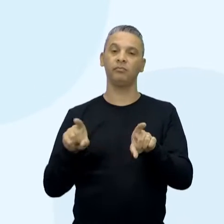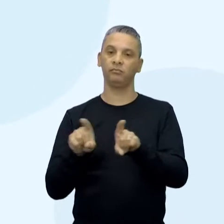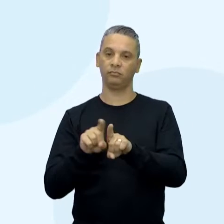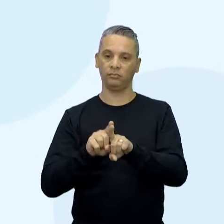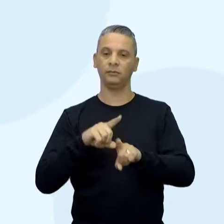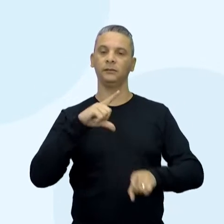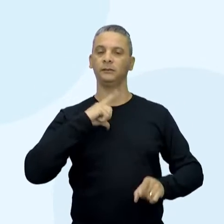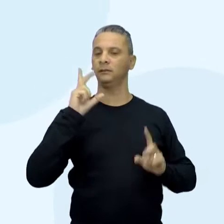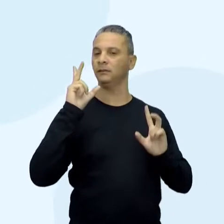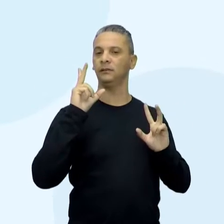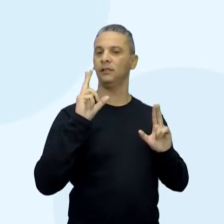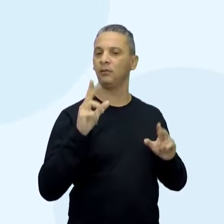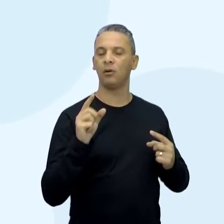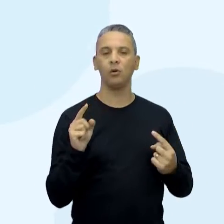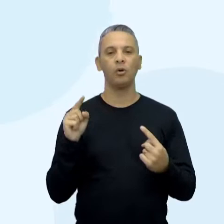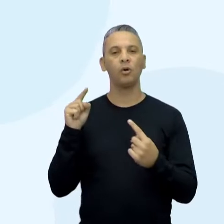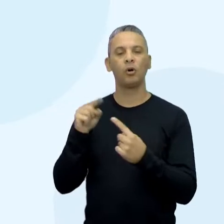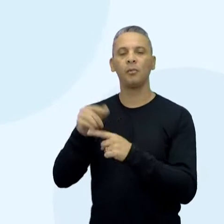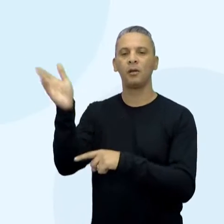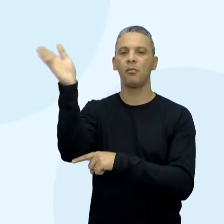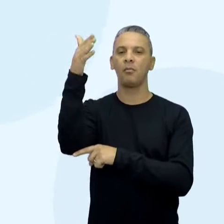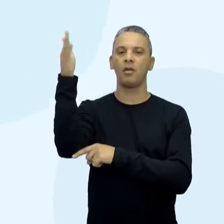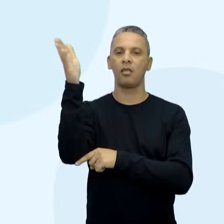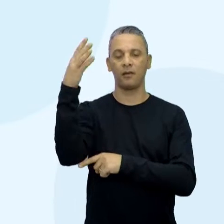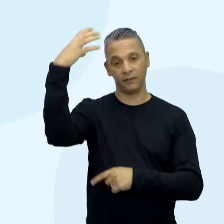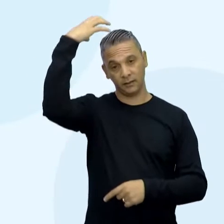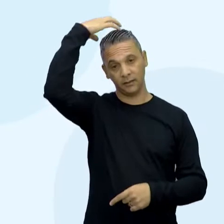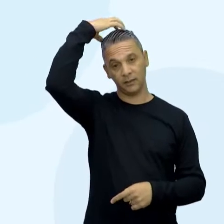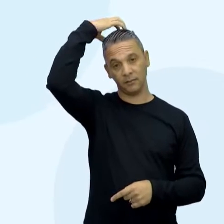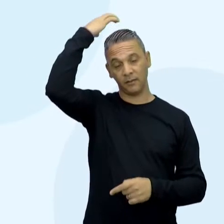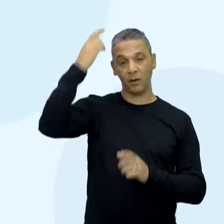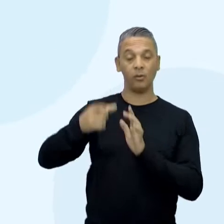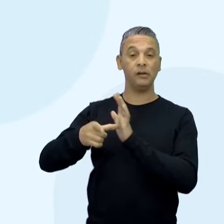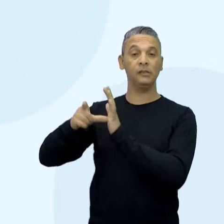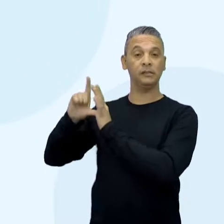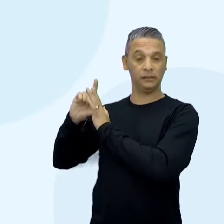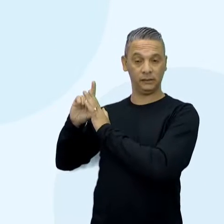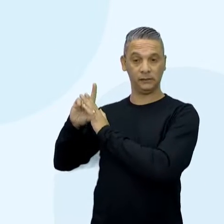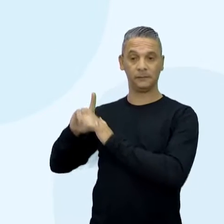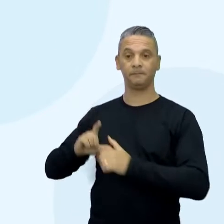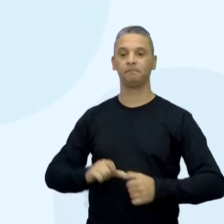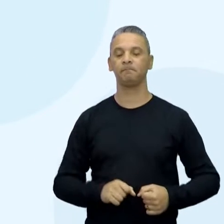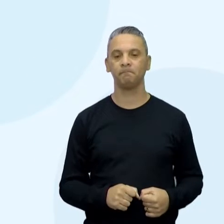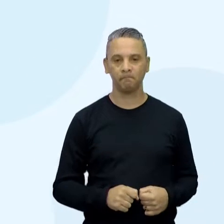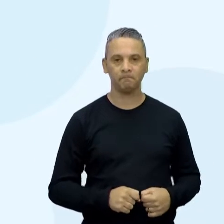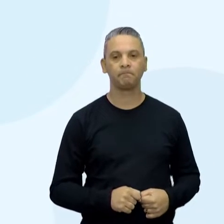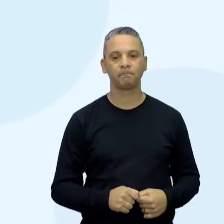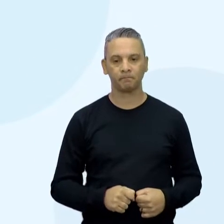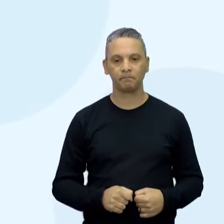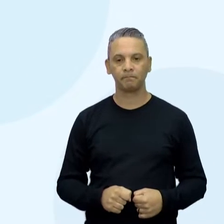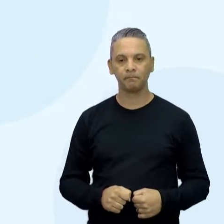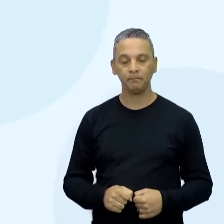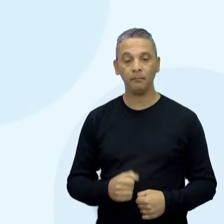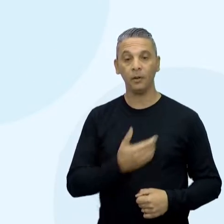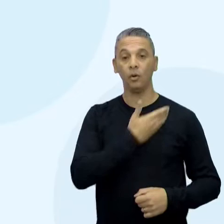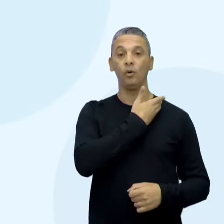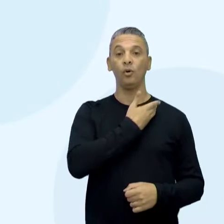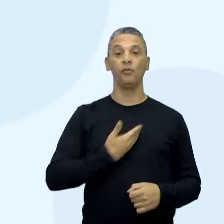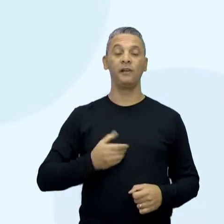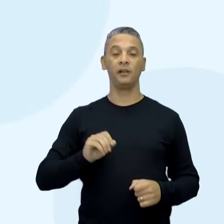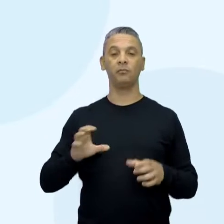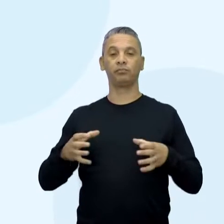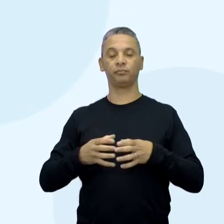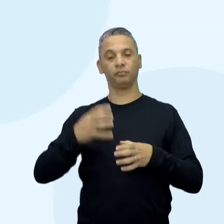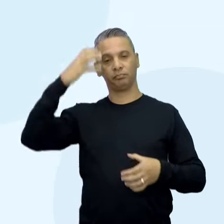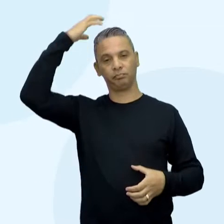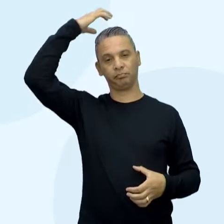interna. Símbolos da bandeira imperial quando o Brasil ainda não era uma república, né? O Brasil era governado por uma